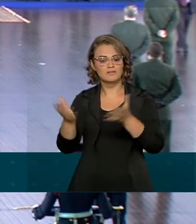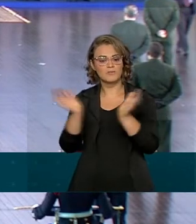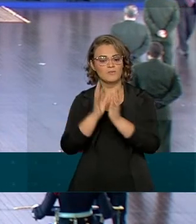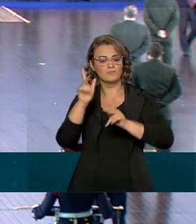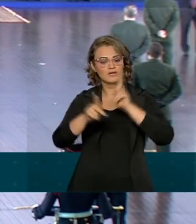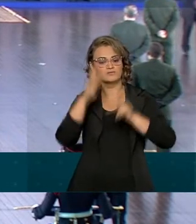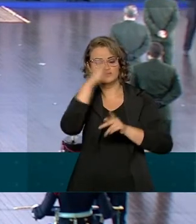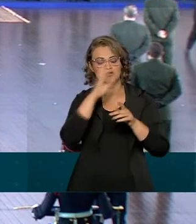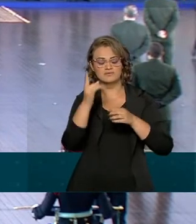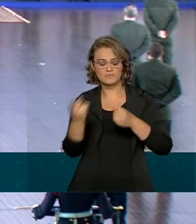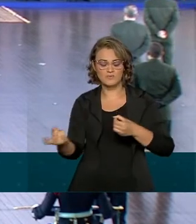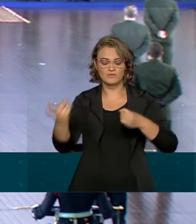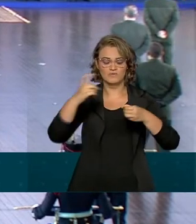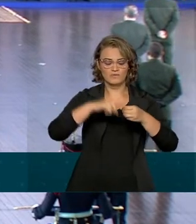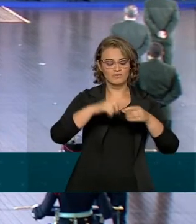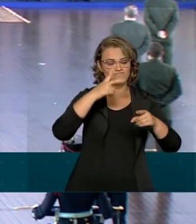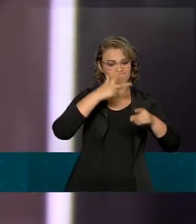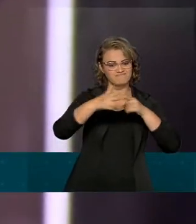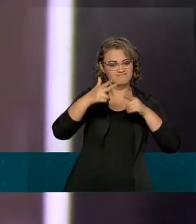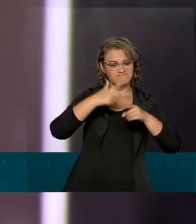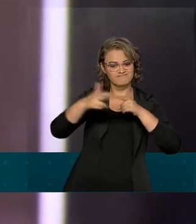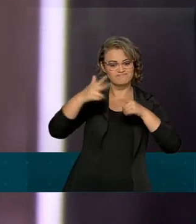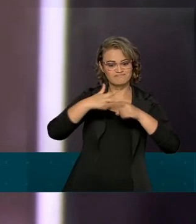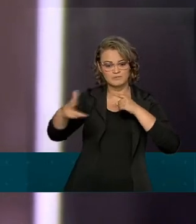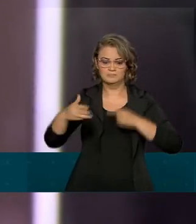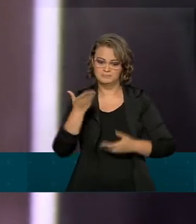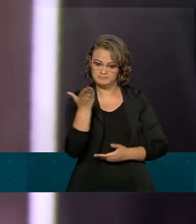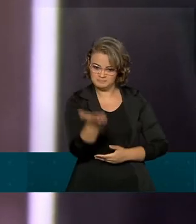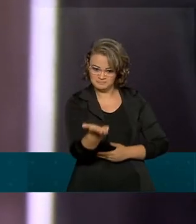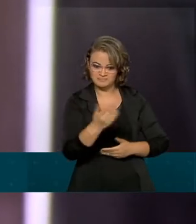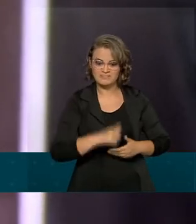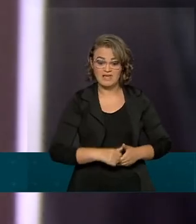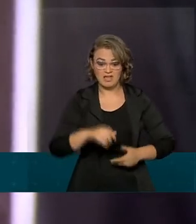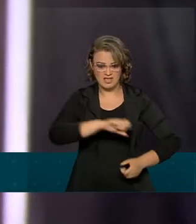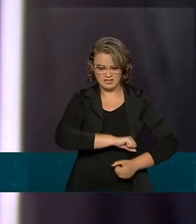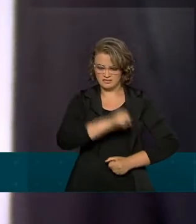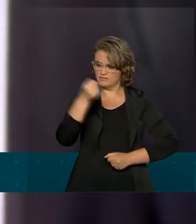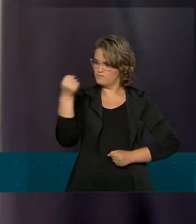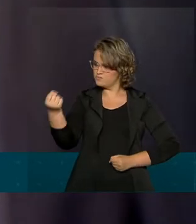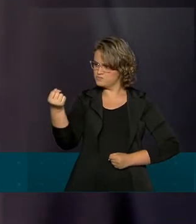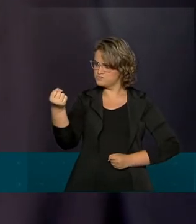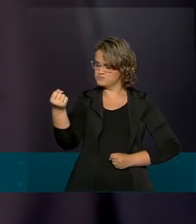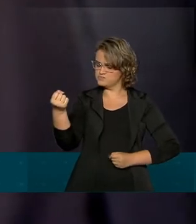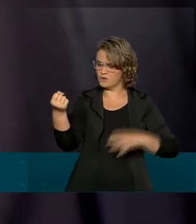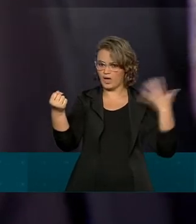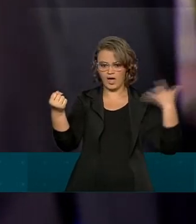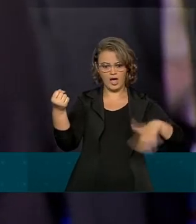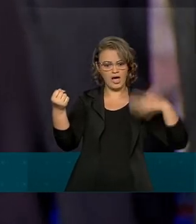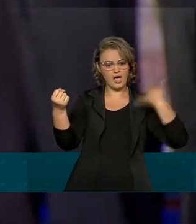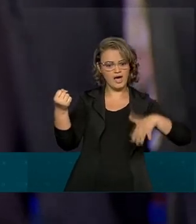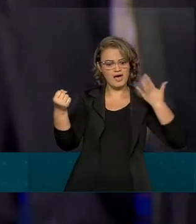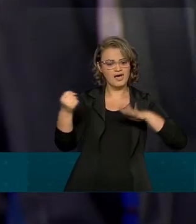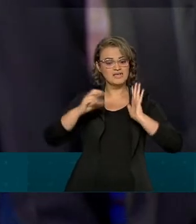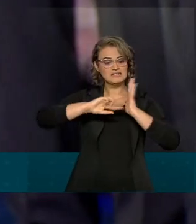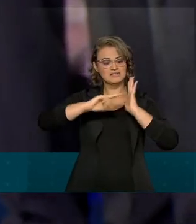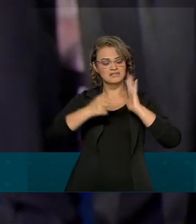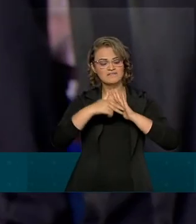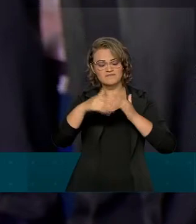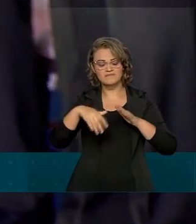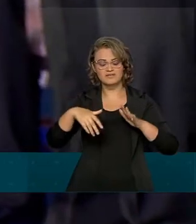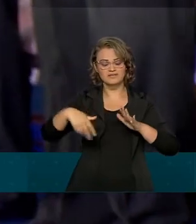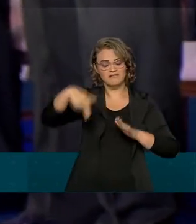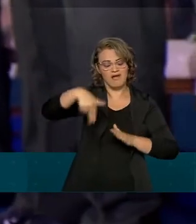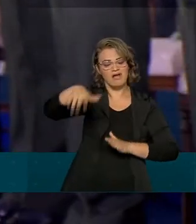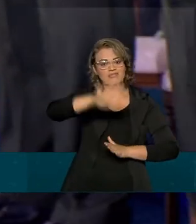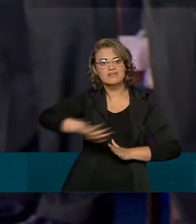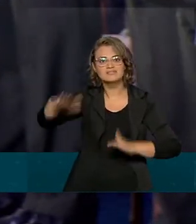após Seu regresso vitorioso da campanha da Tríplice Aliança este gladio invicto materializa a Gratidão da